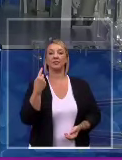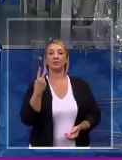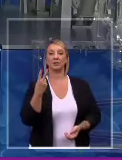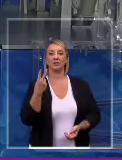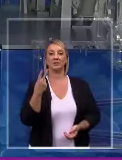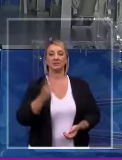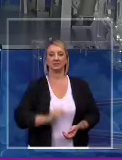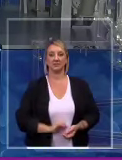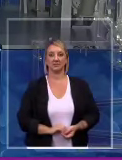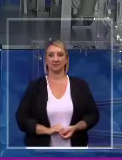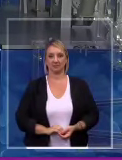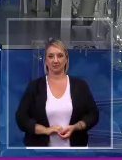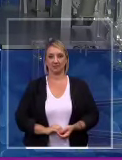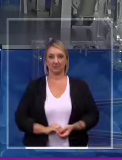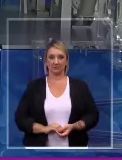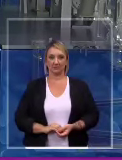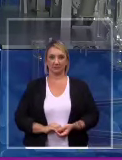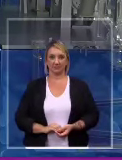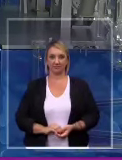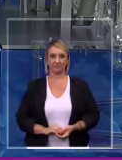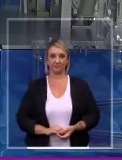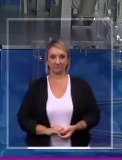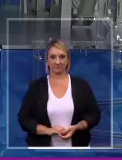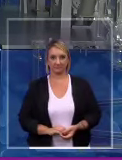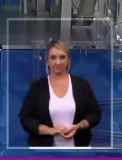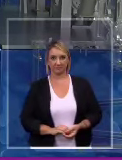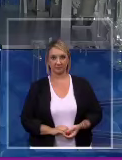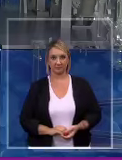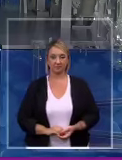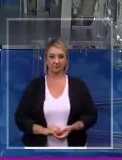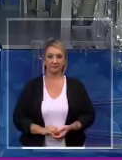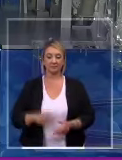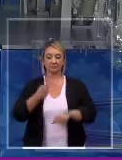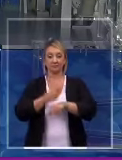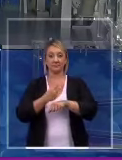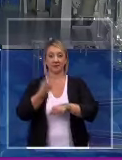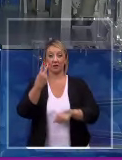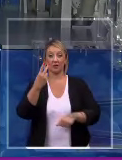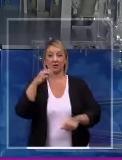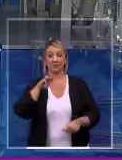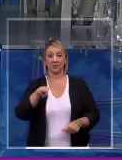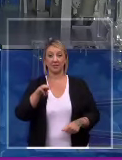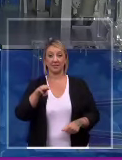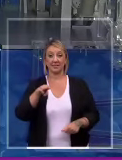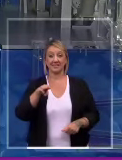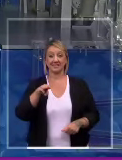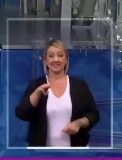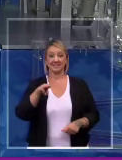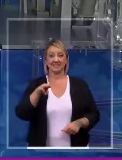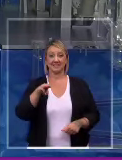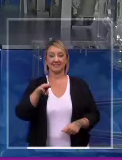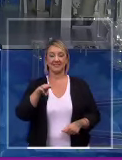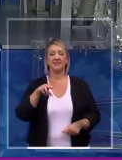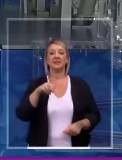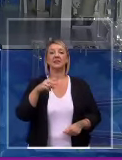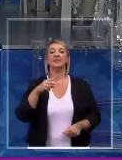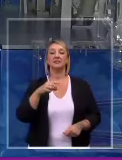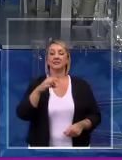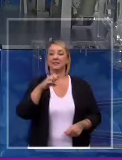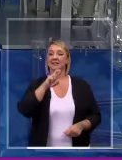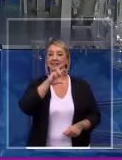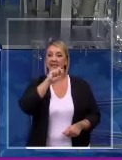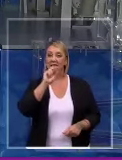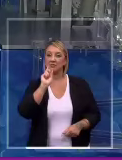Bola amarela número 12. O concurso é o 1913, hoje com prêmio estimado em 2.500.000 de reais. Globo parando para